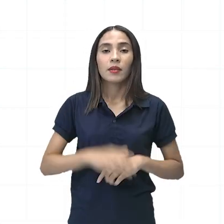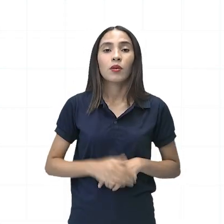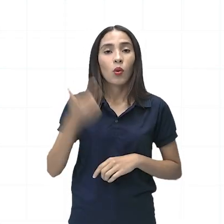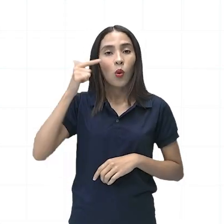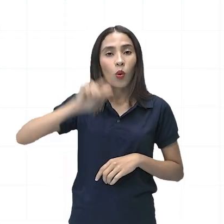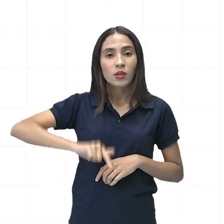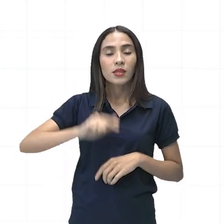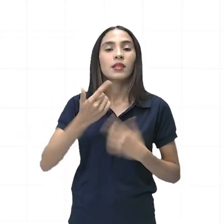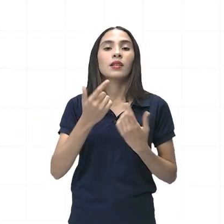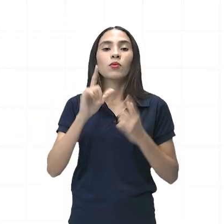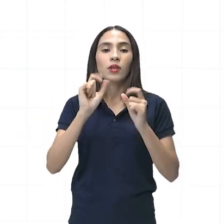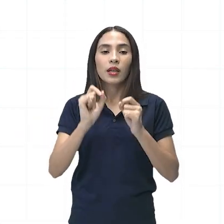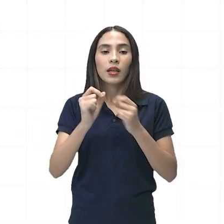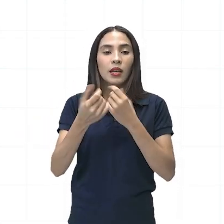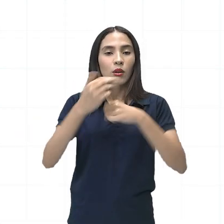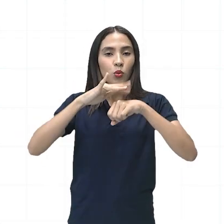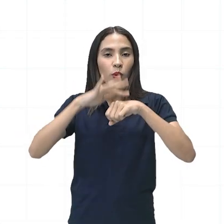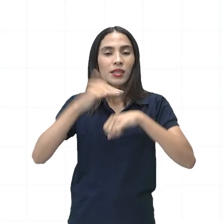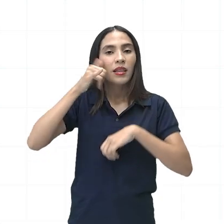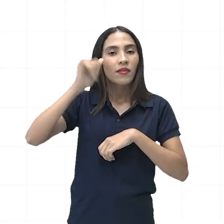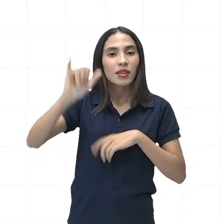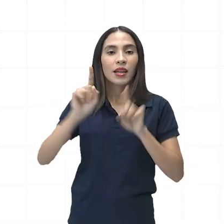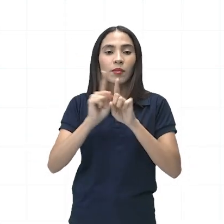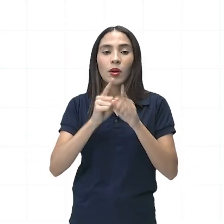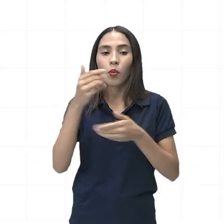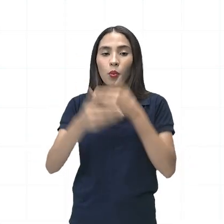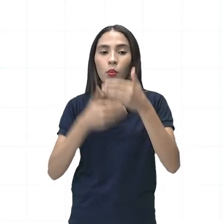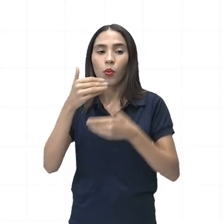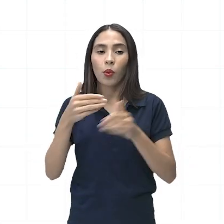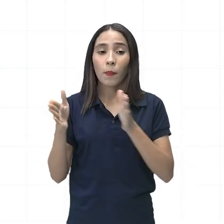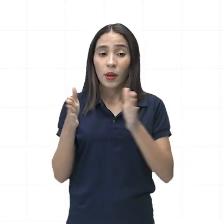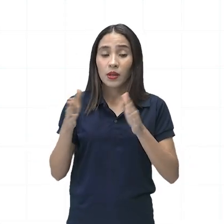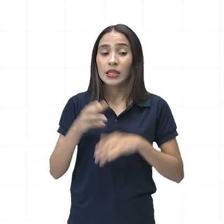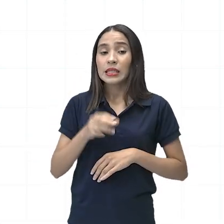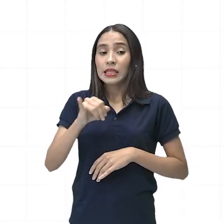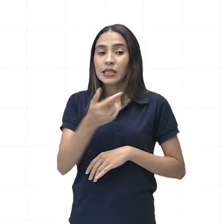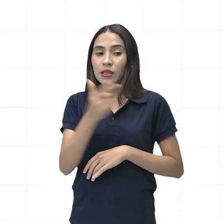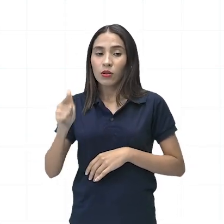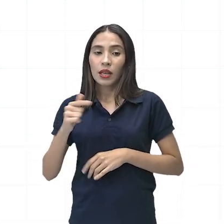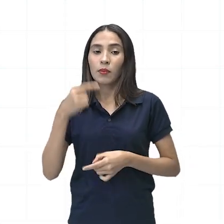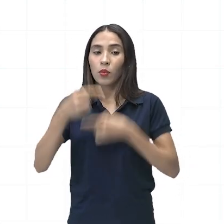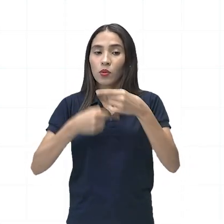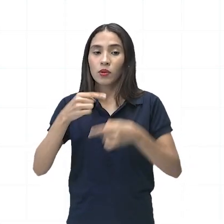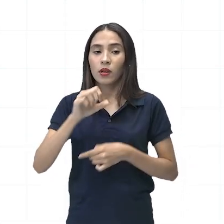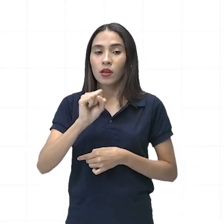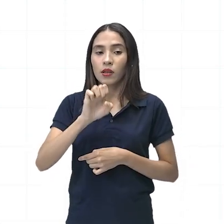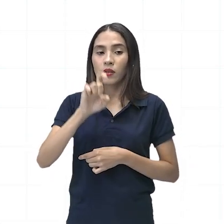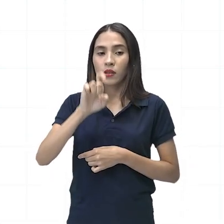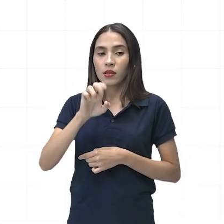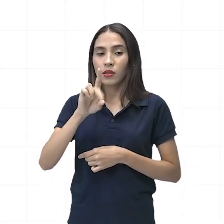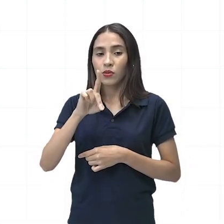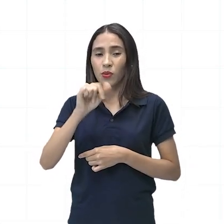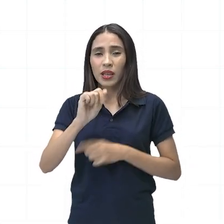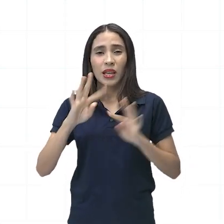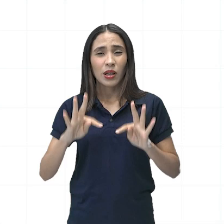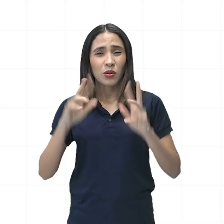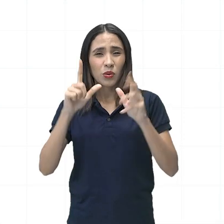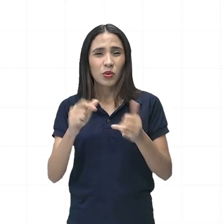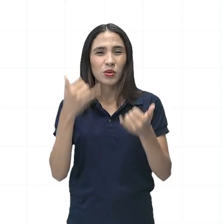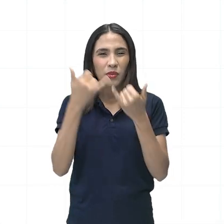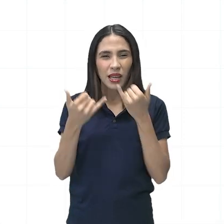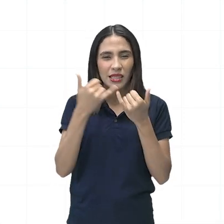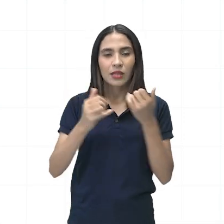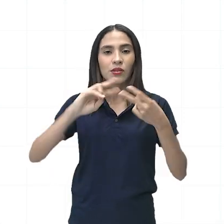doenças e evoluir ao longo do tempo. Sem a reprodução sexuada, todos os indivíduos seriam muito